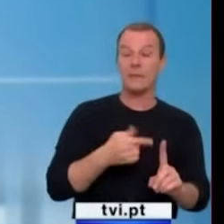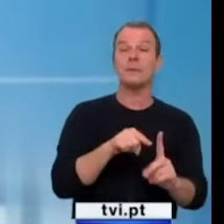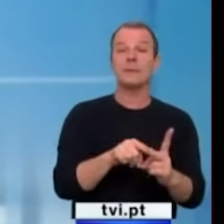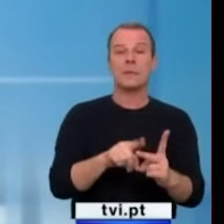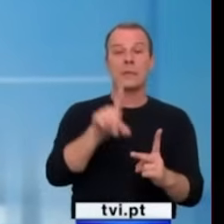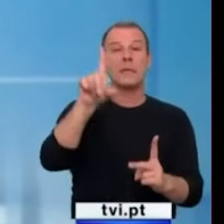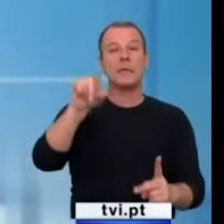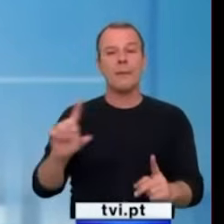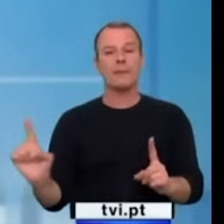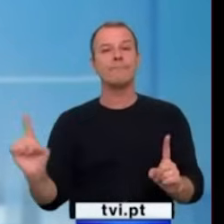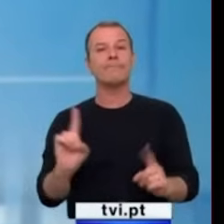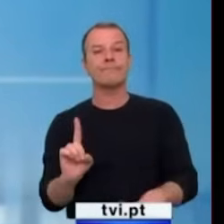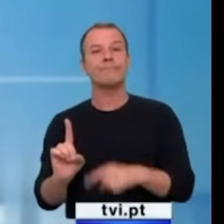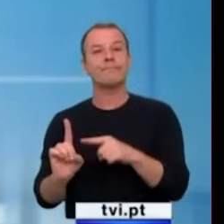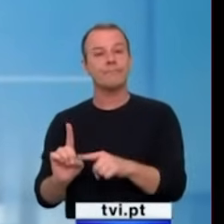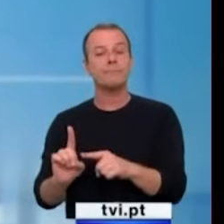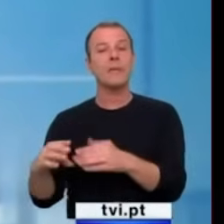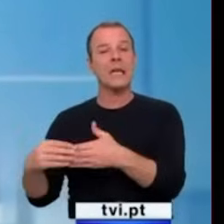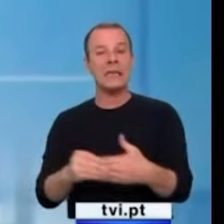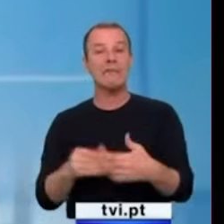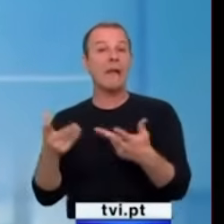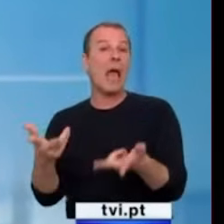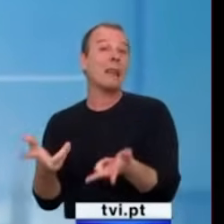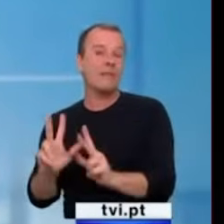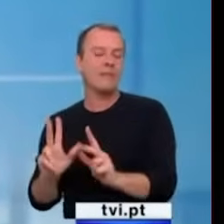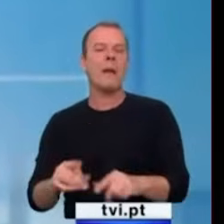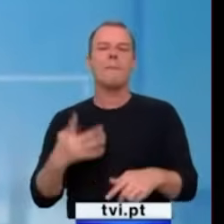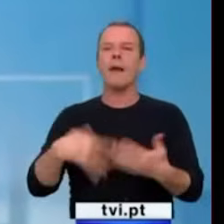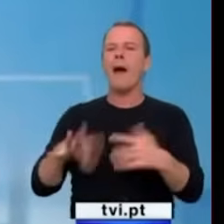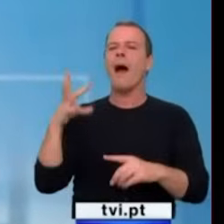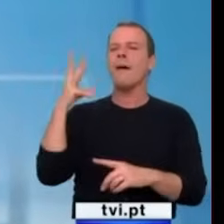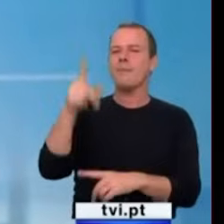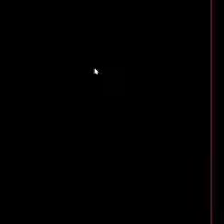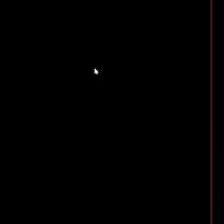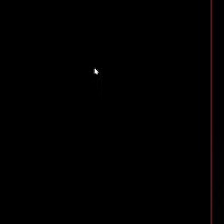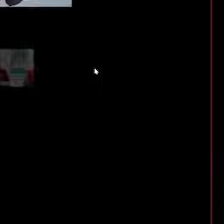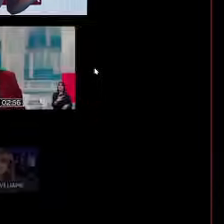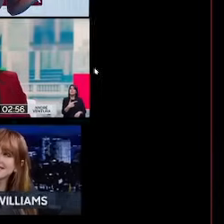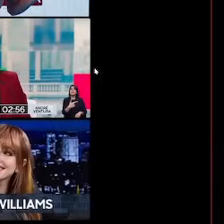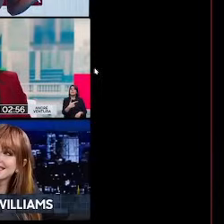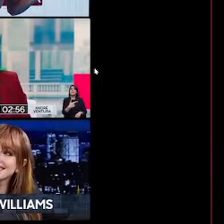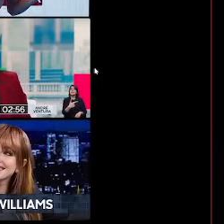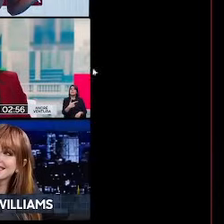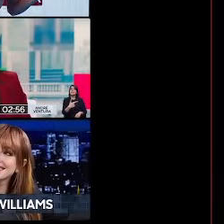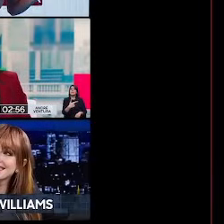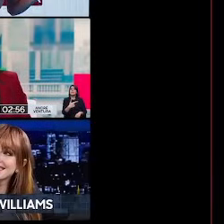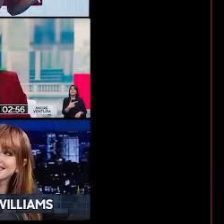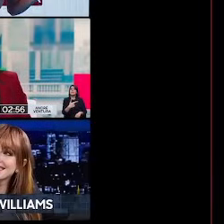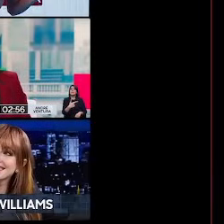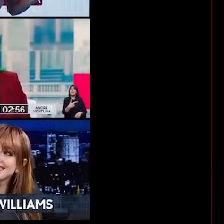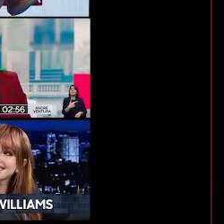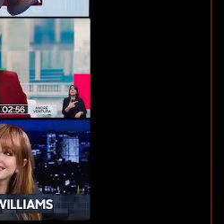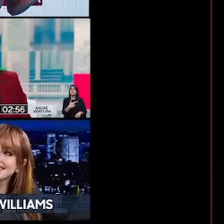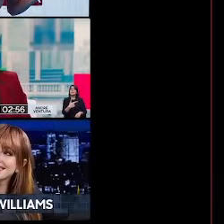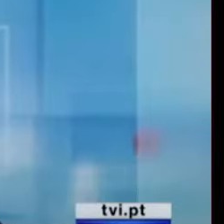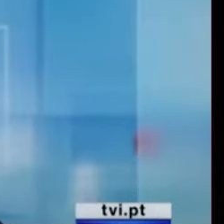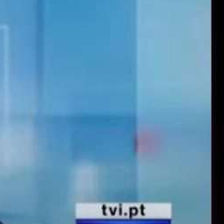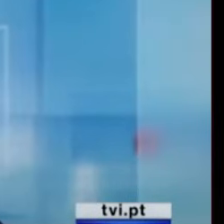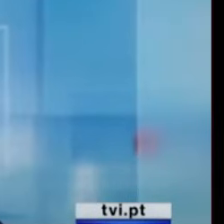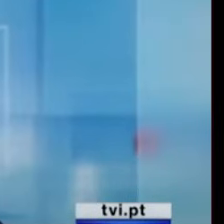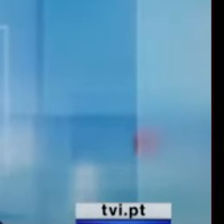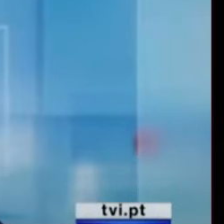Montenegro e também o líder do livre mas já amanhã na CNN debatem pronto Fantástico